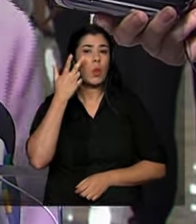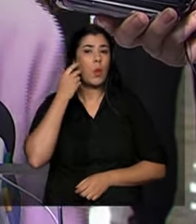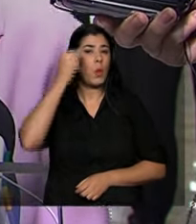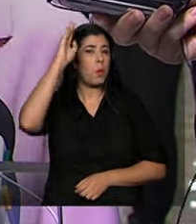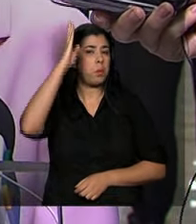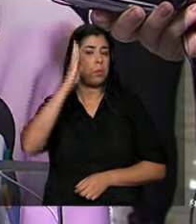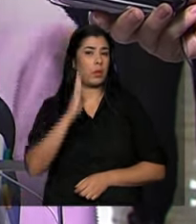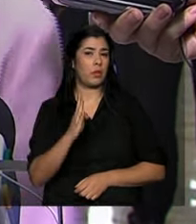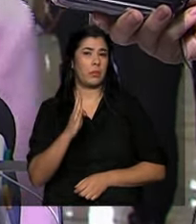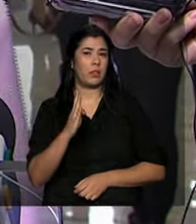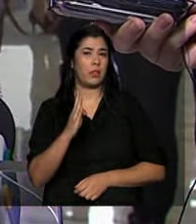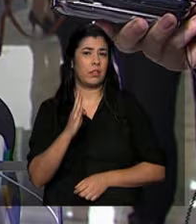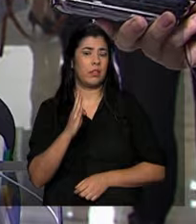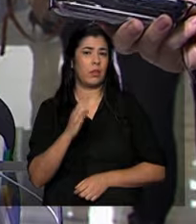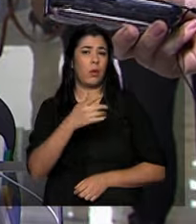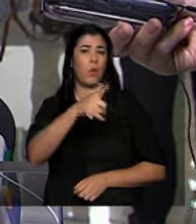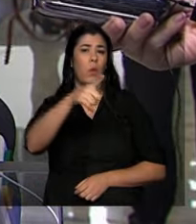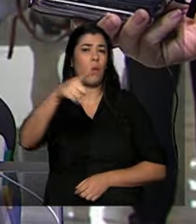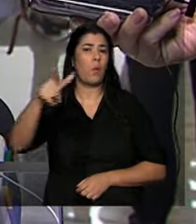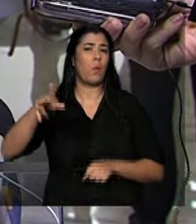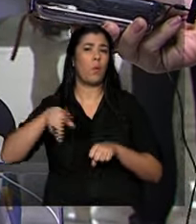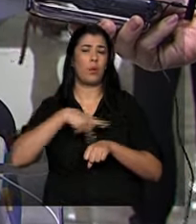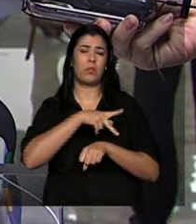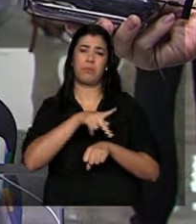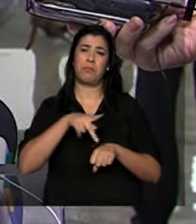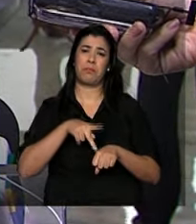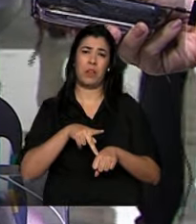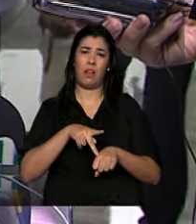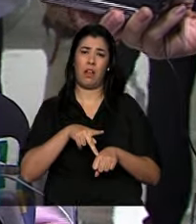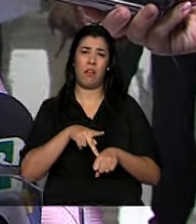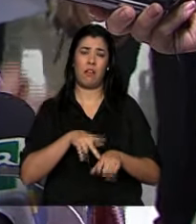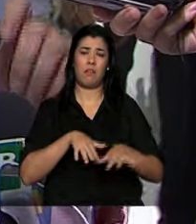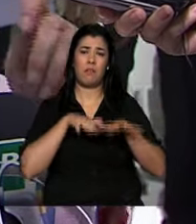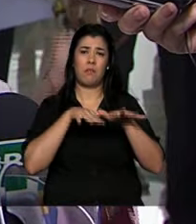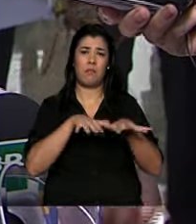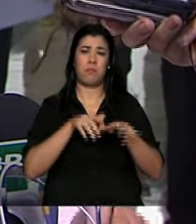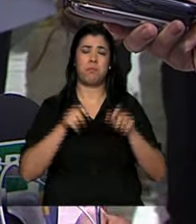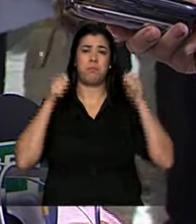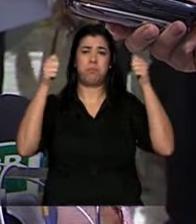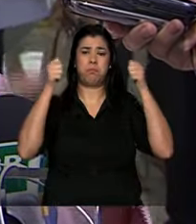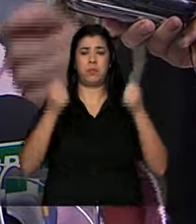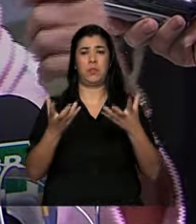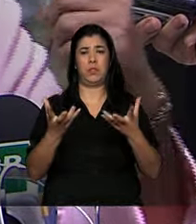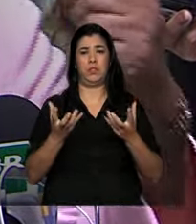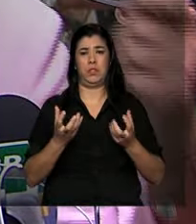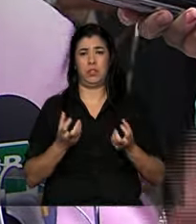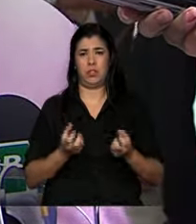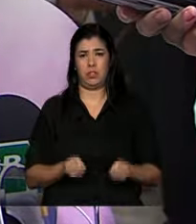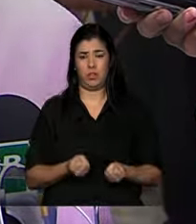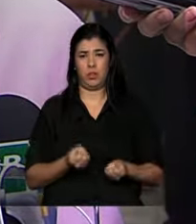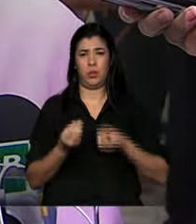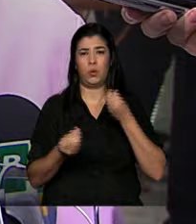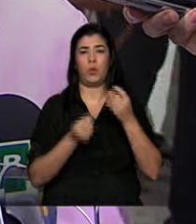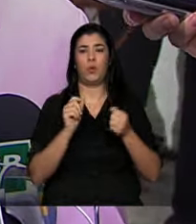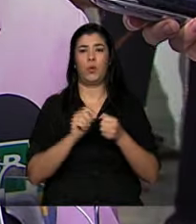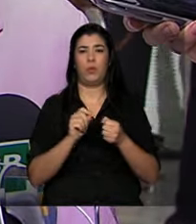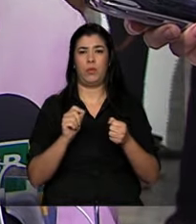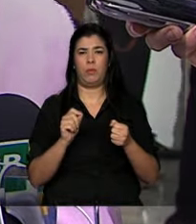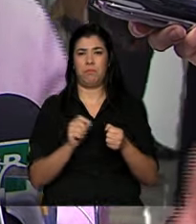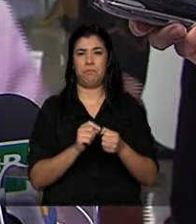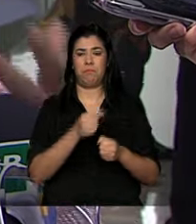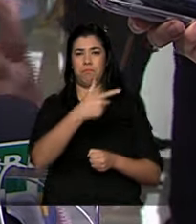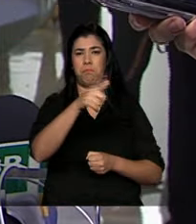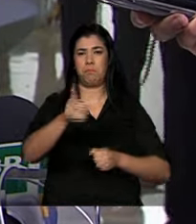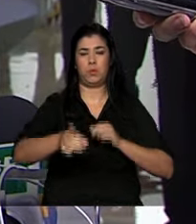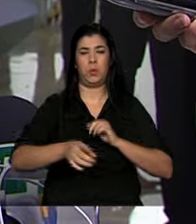e em alguns outros países manifestações assumindo a forma de panelaço a qualquer outra